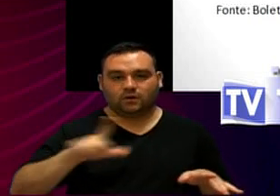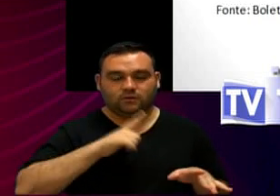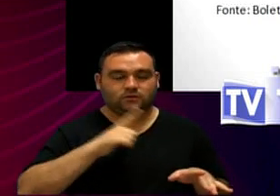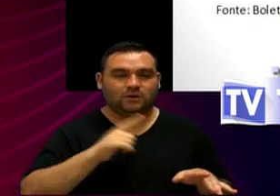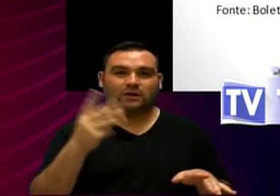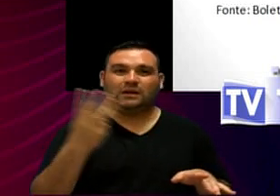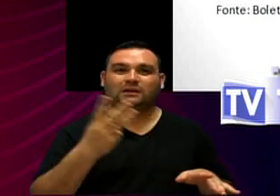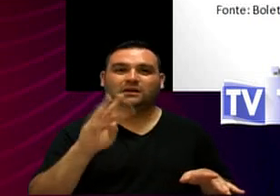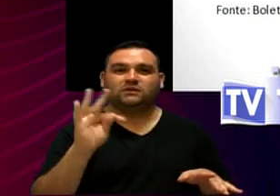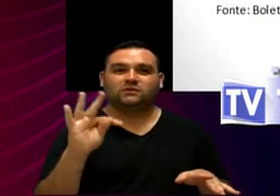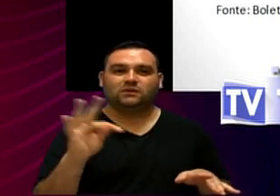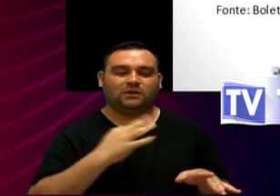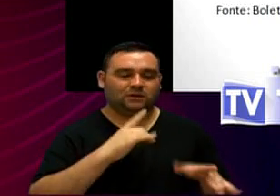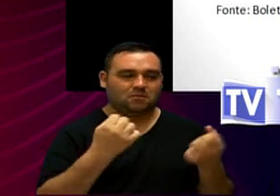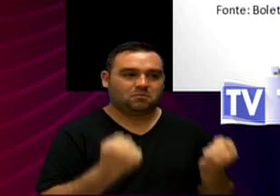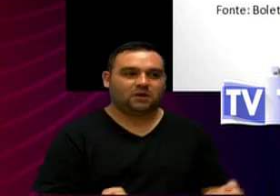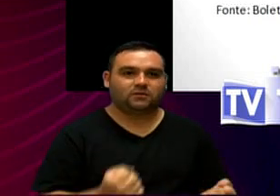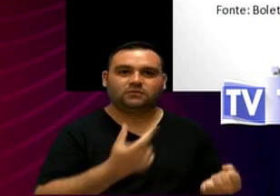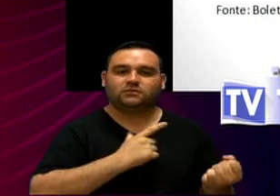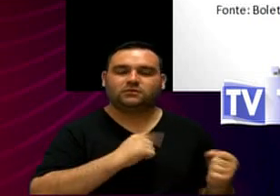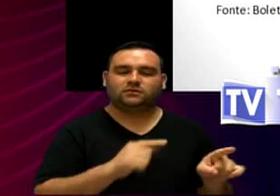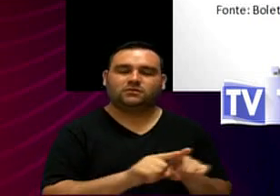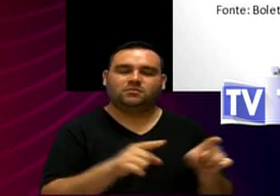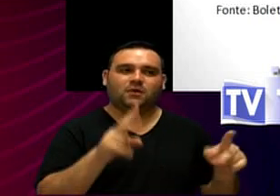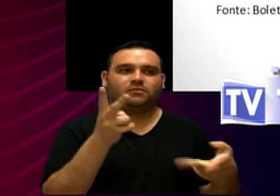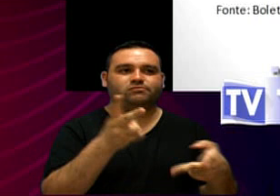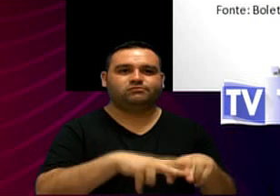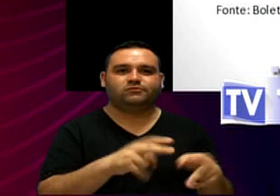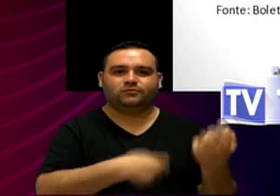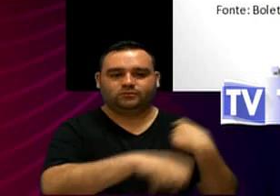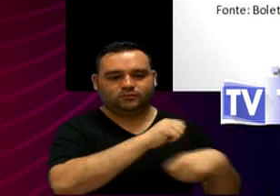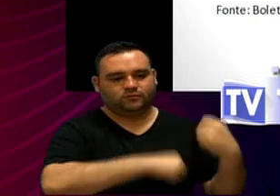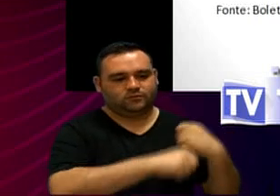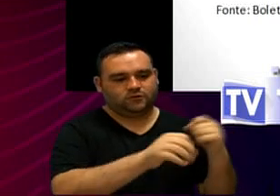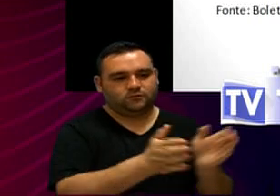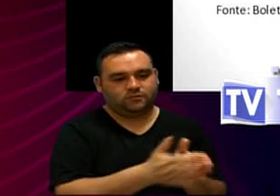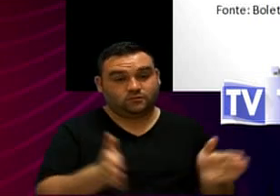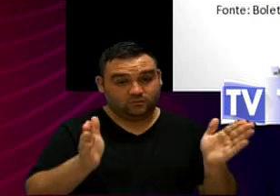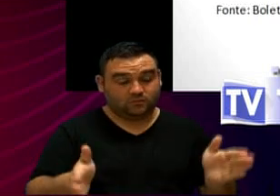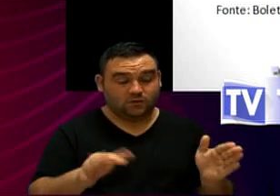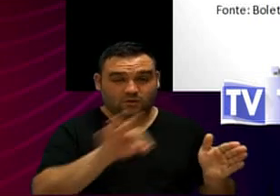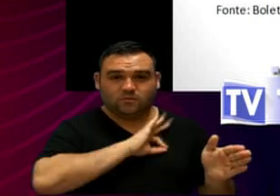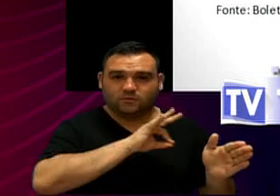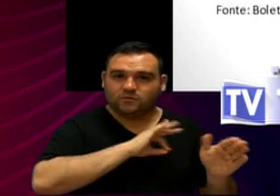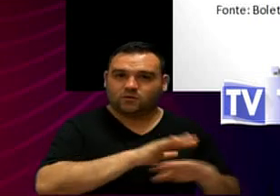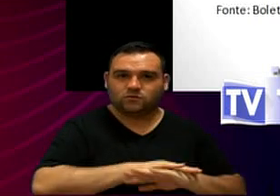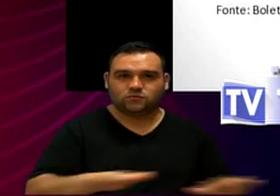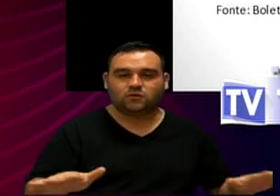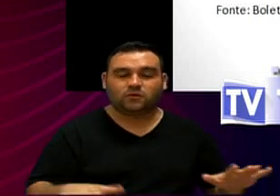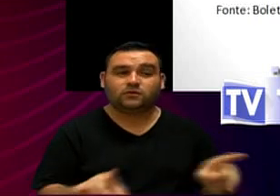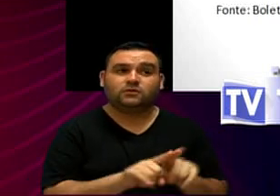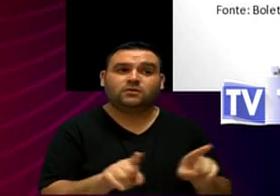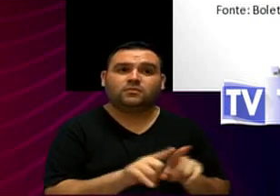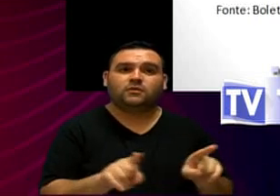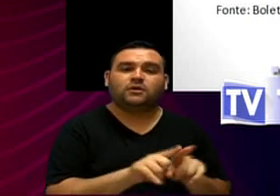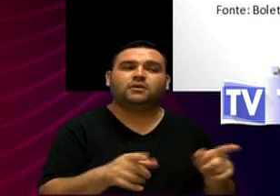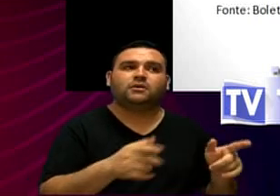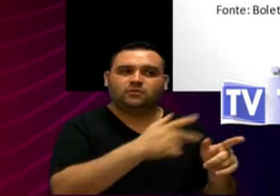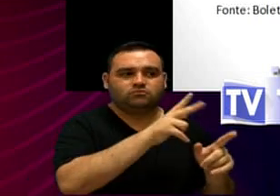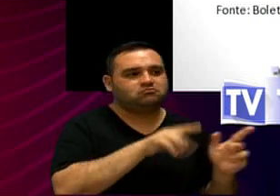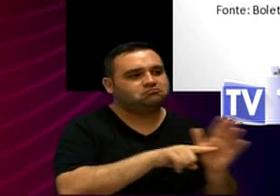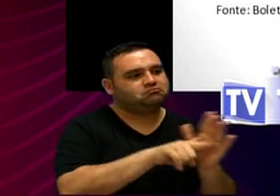3 toneladas de entorpecentes apreendidos no decorrer do ano passado, somente pela Polícia Civil, e também